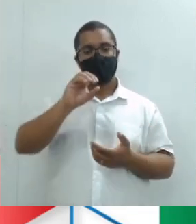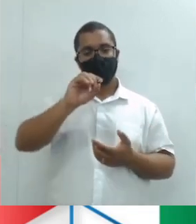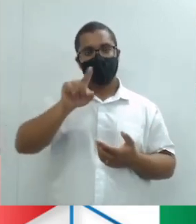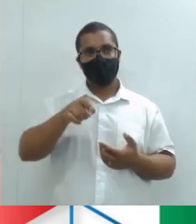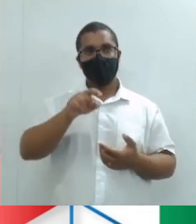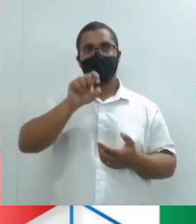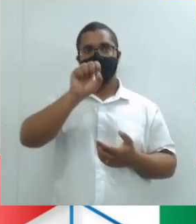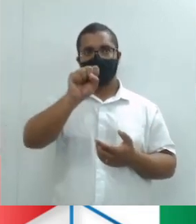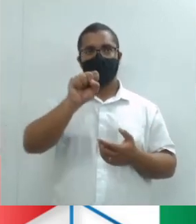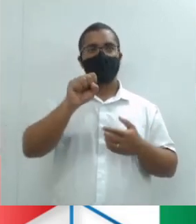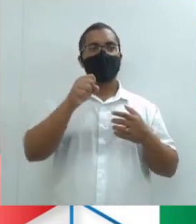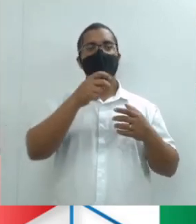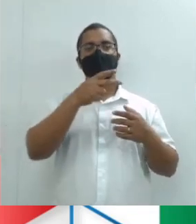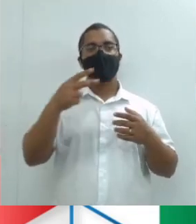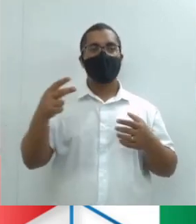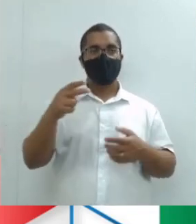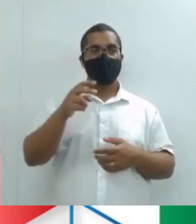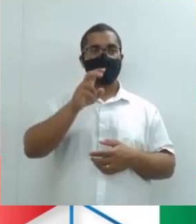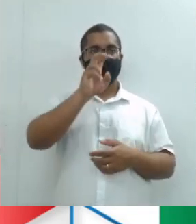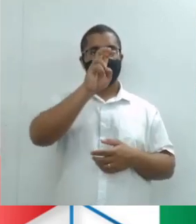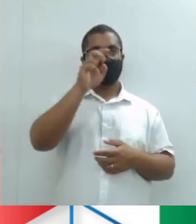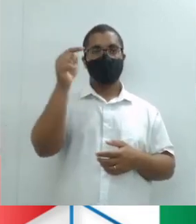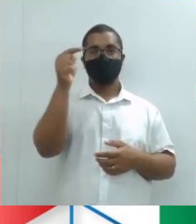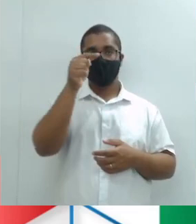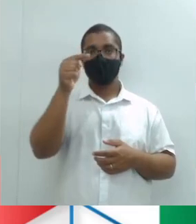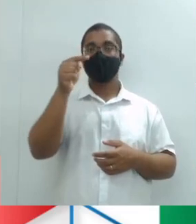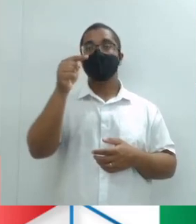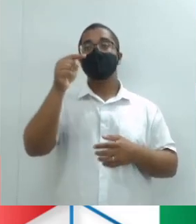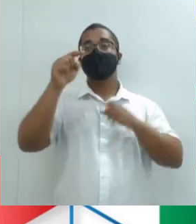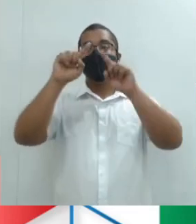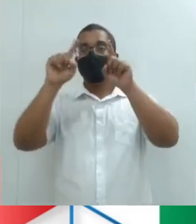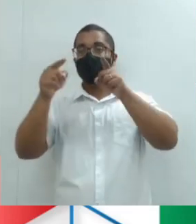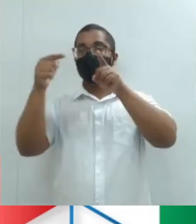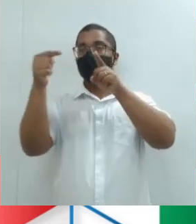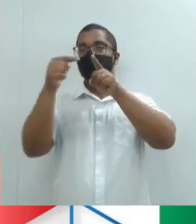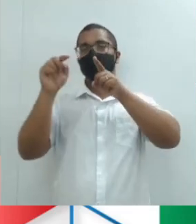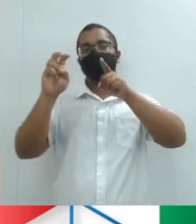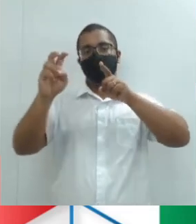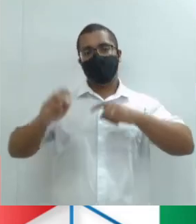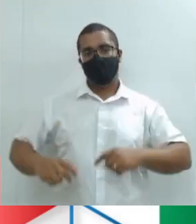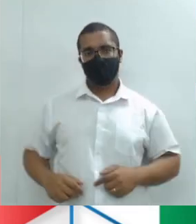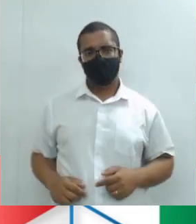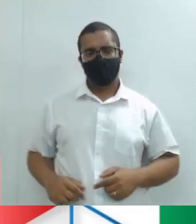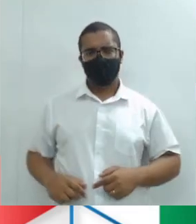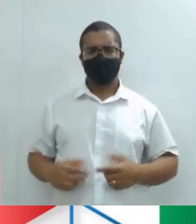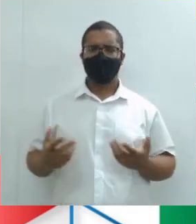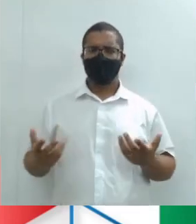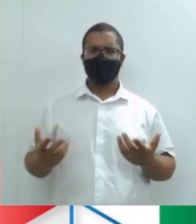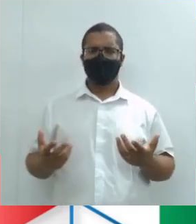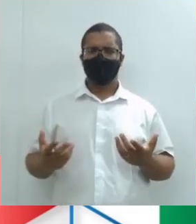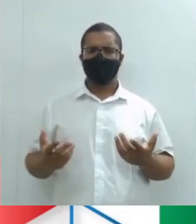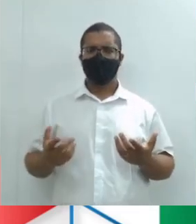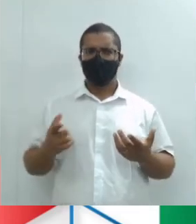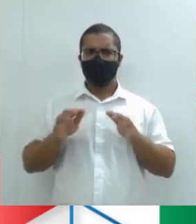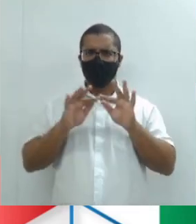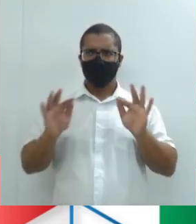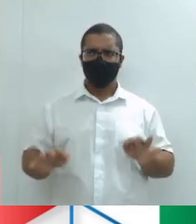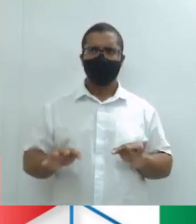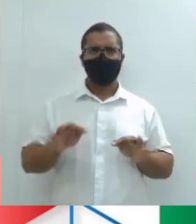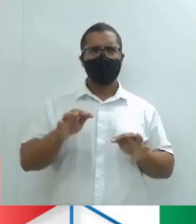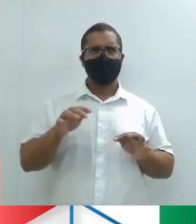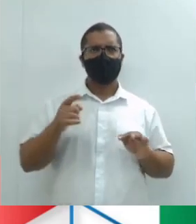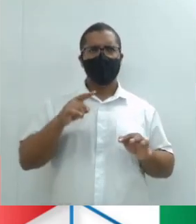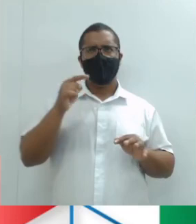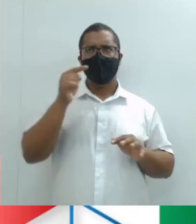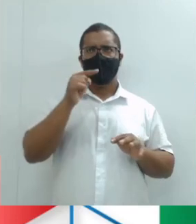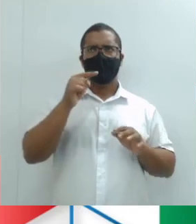0,8, fica 5 menos 5. Tá? É da fórmula. Menos com menos